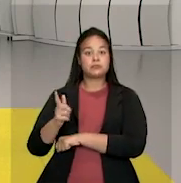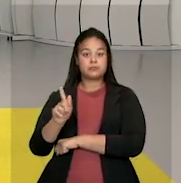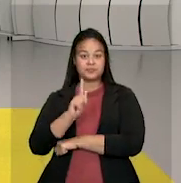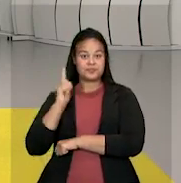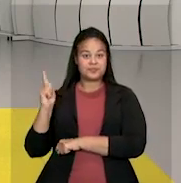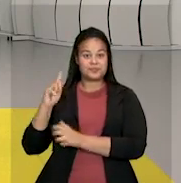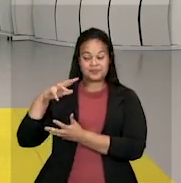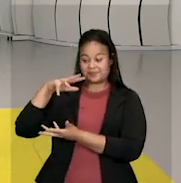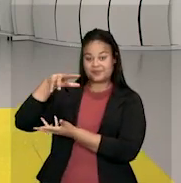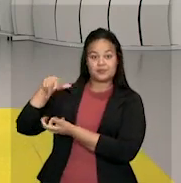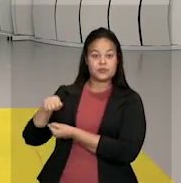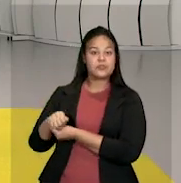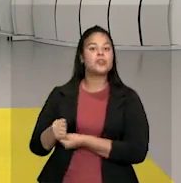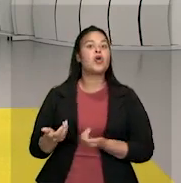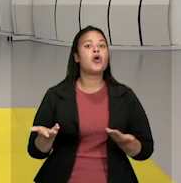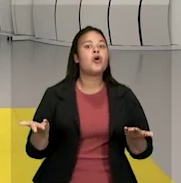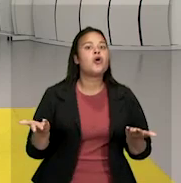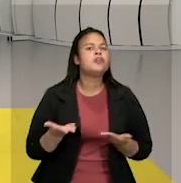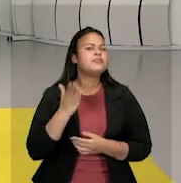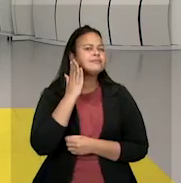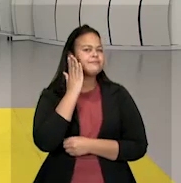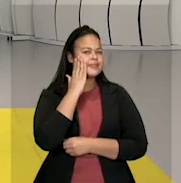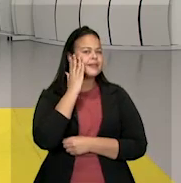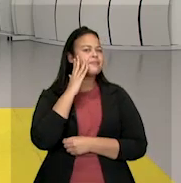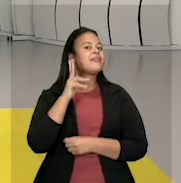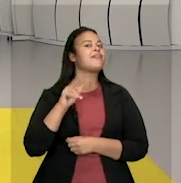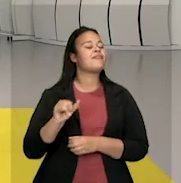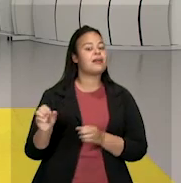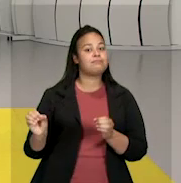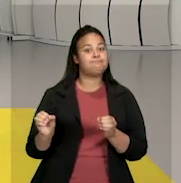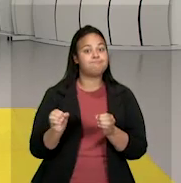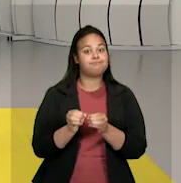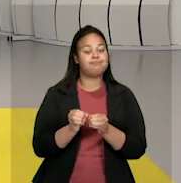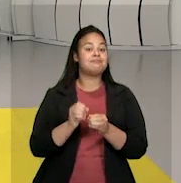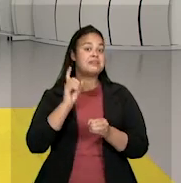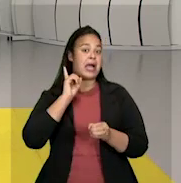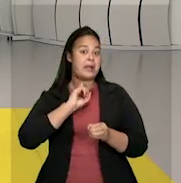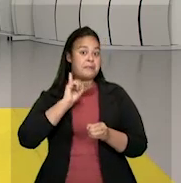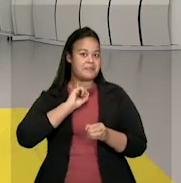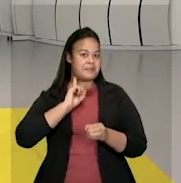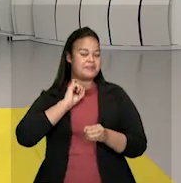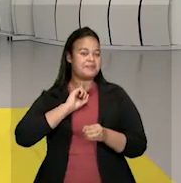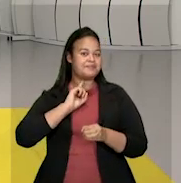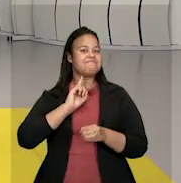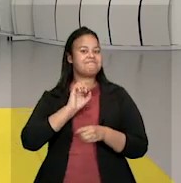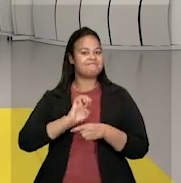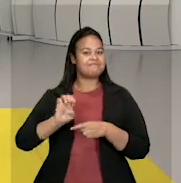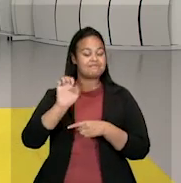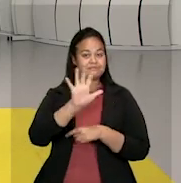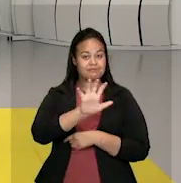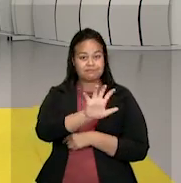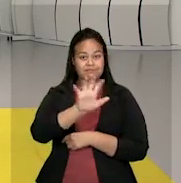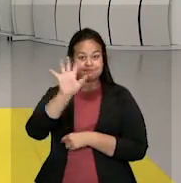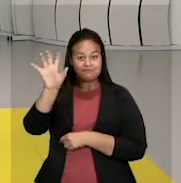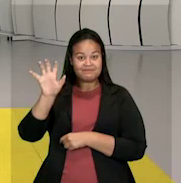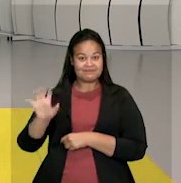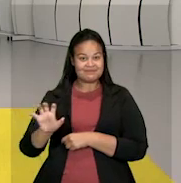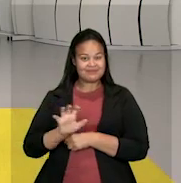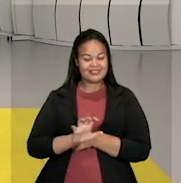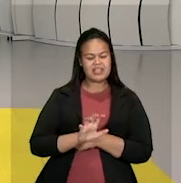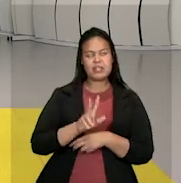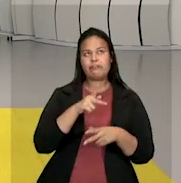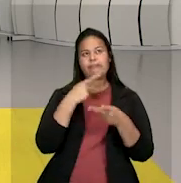nós vamos saber um pouco mais sobre os municípios mineiros e as regiões, mas aqui nós não